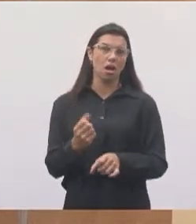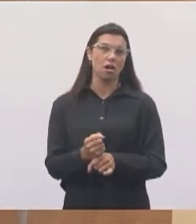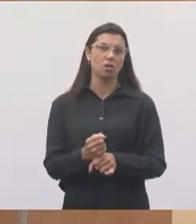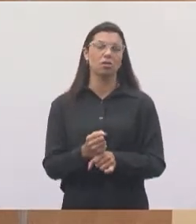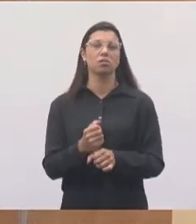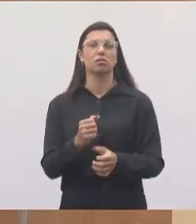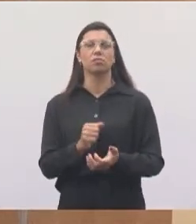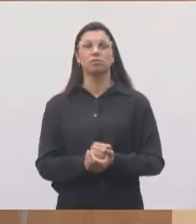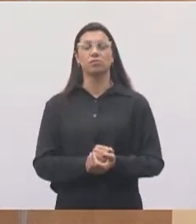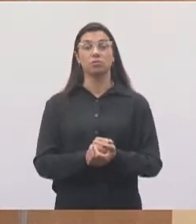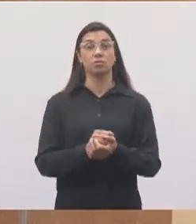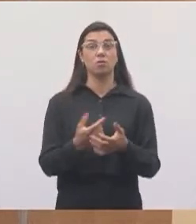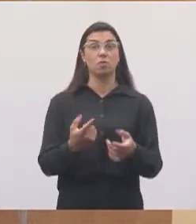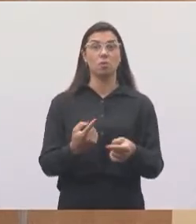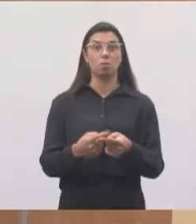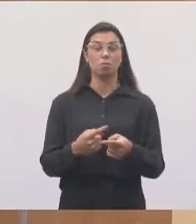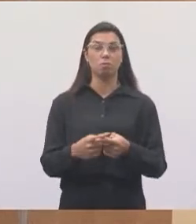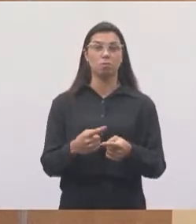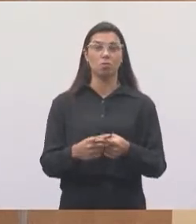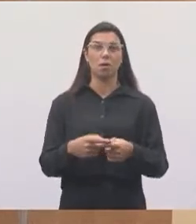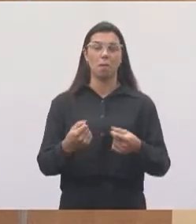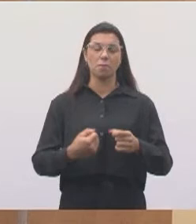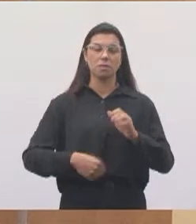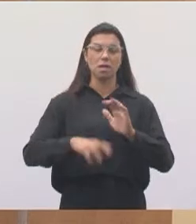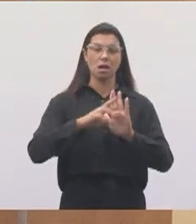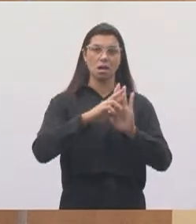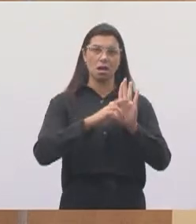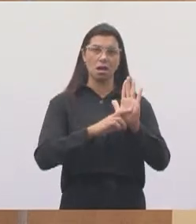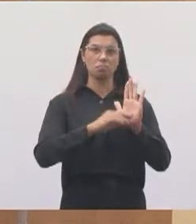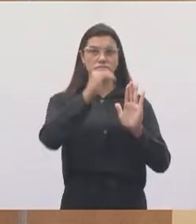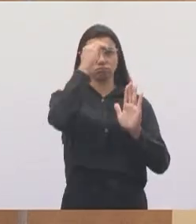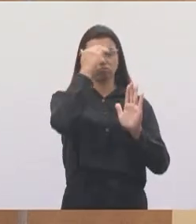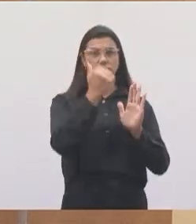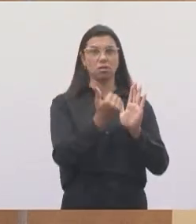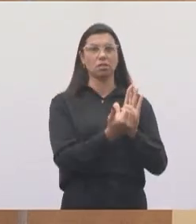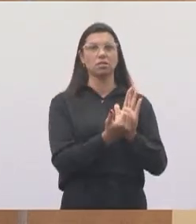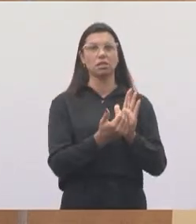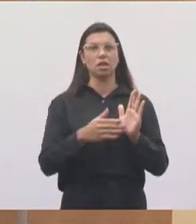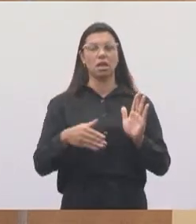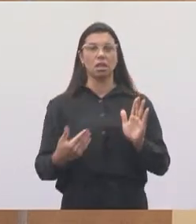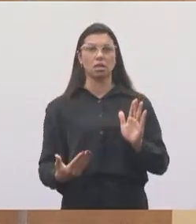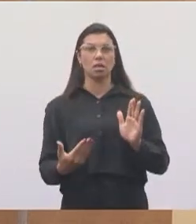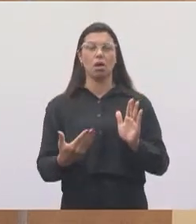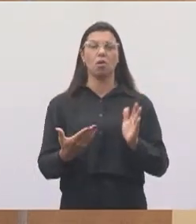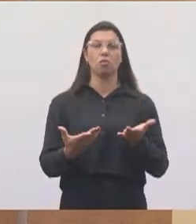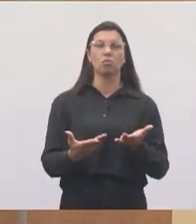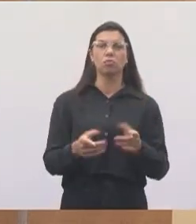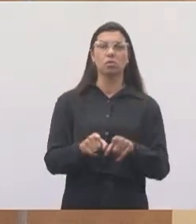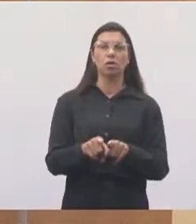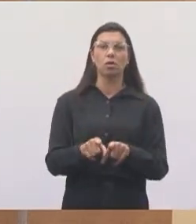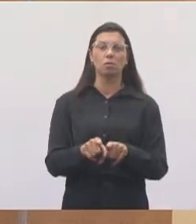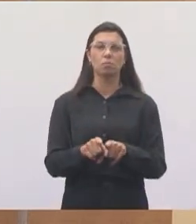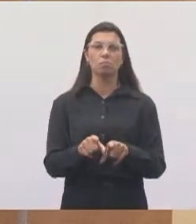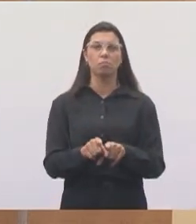em consideração uma série de critérios, tais como expectativa de vida